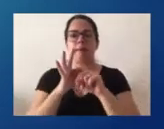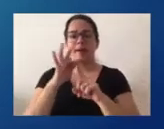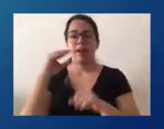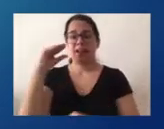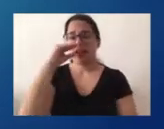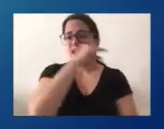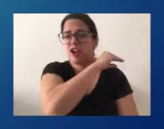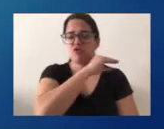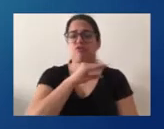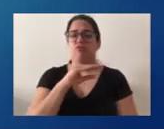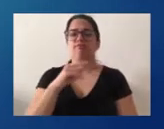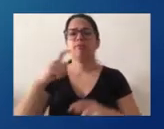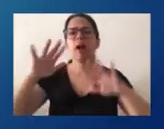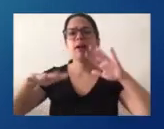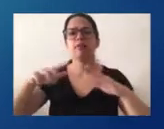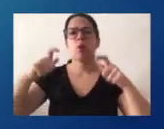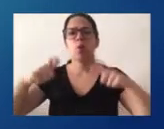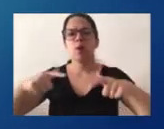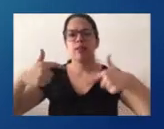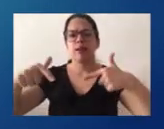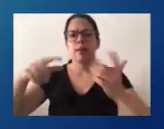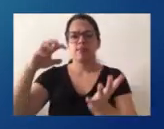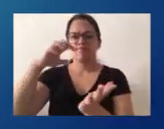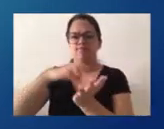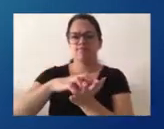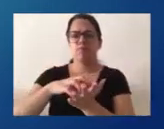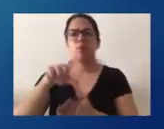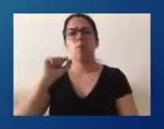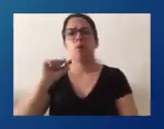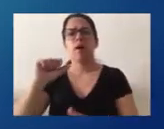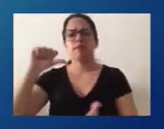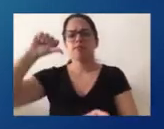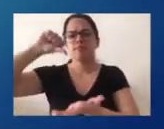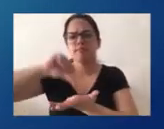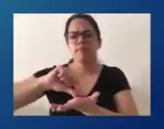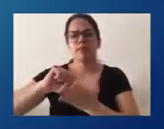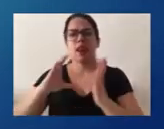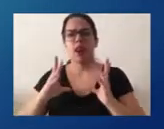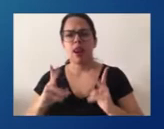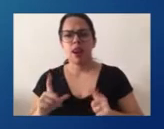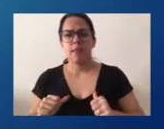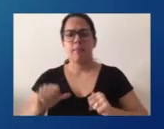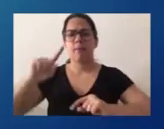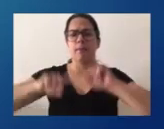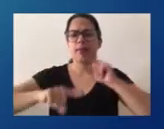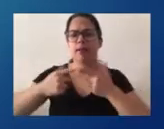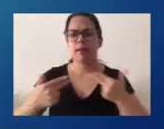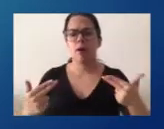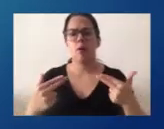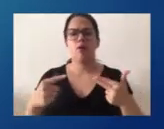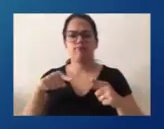Bem, o primeiro risco que nós vamos abordar é o calor. Então, setores que esse tipo de risco está